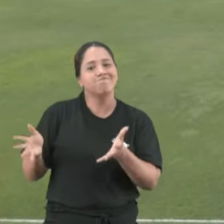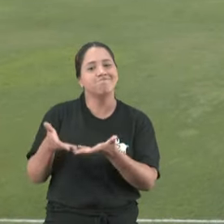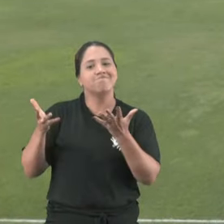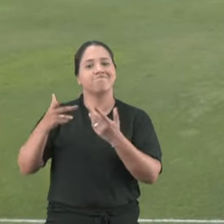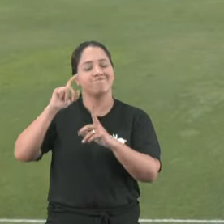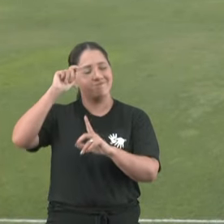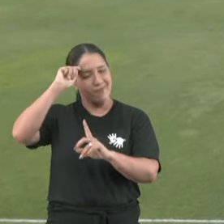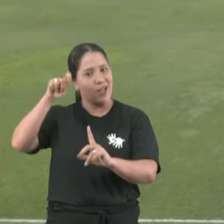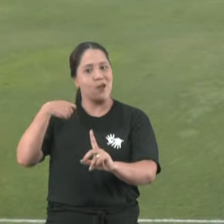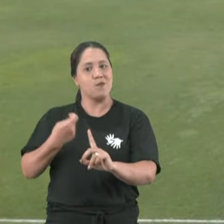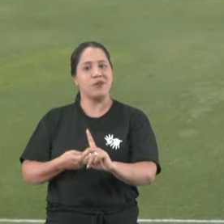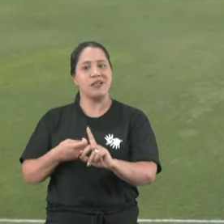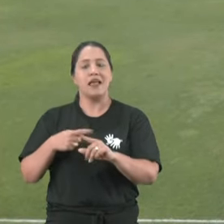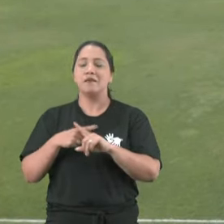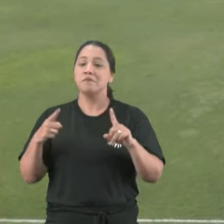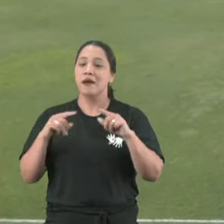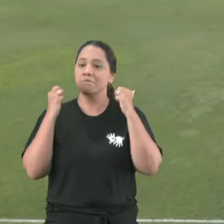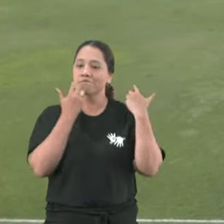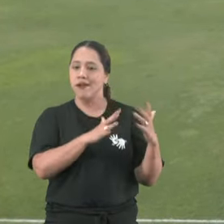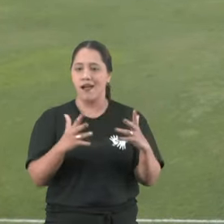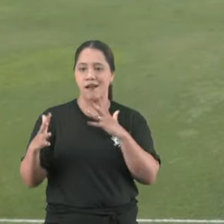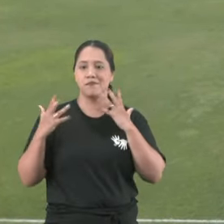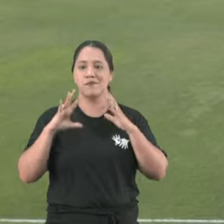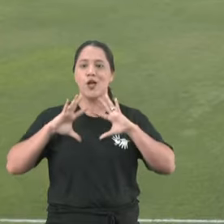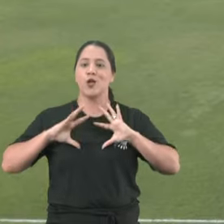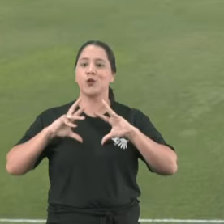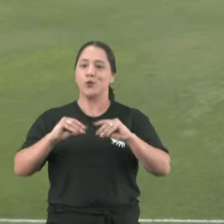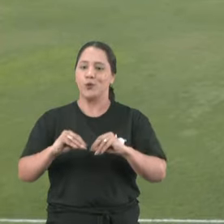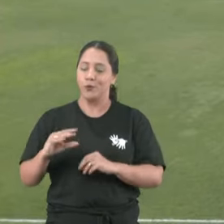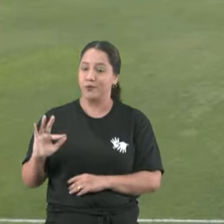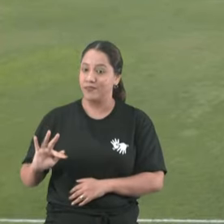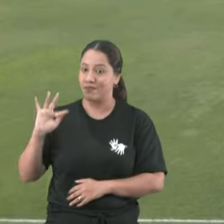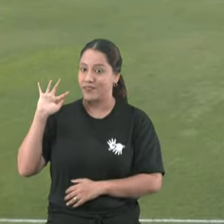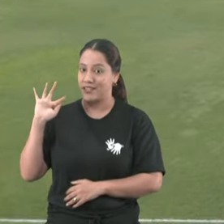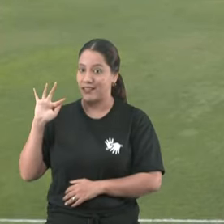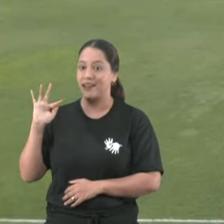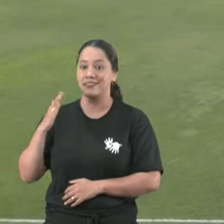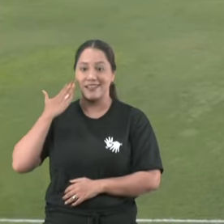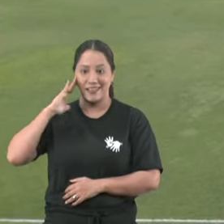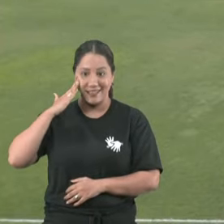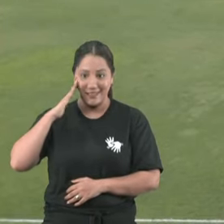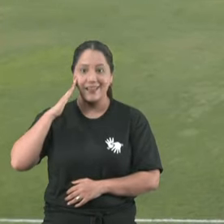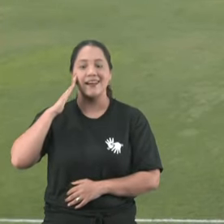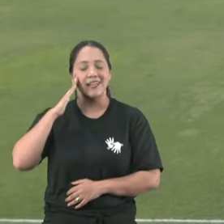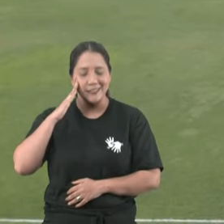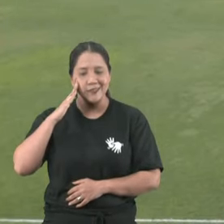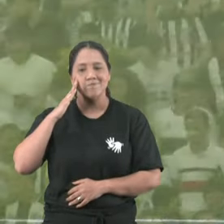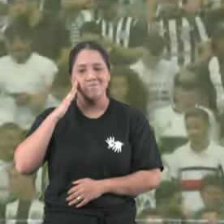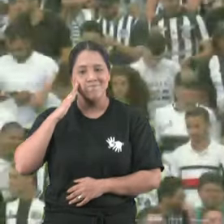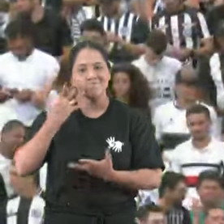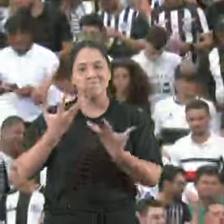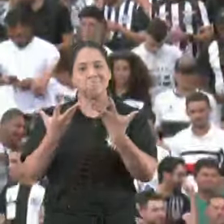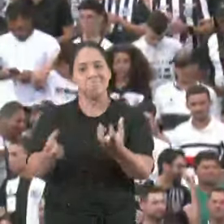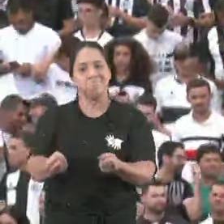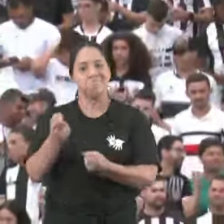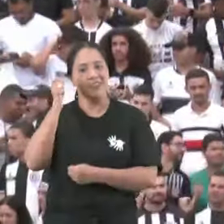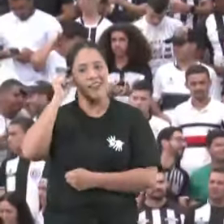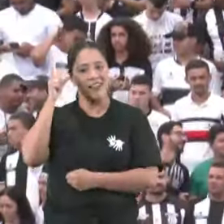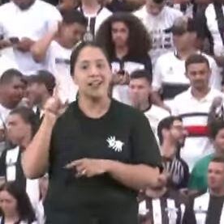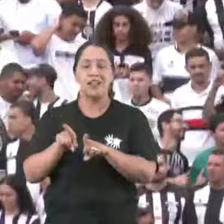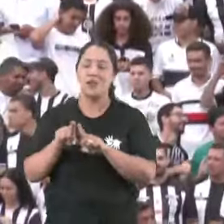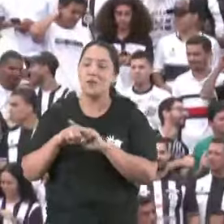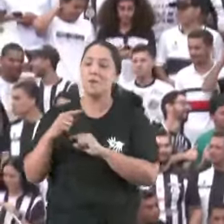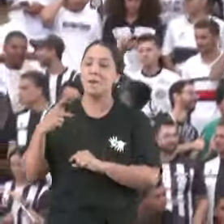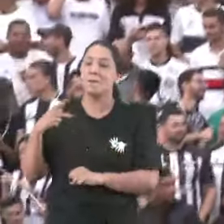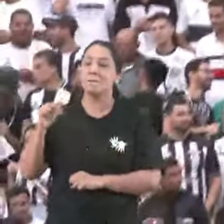homenagem. Mas os parabéns a todos os envolvidos, federação por entender isso e encampar a ideia, e ao Paulo por